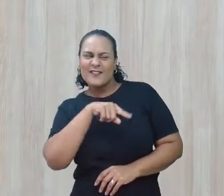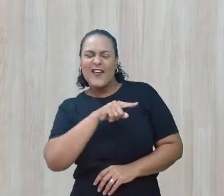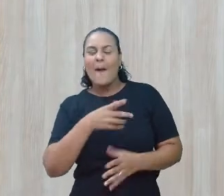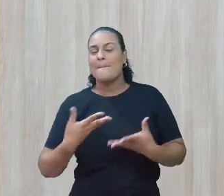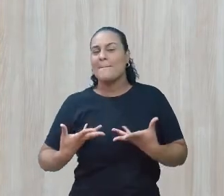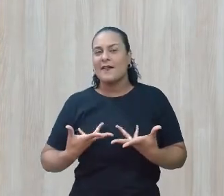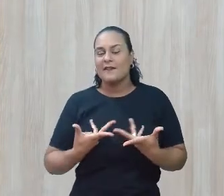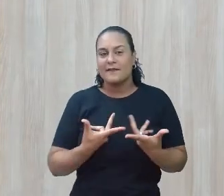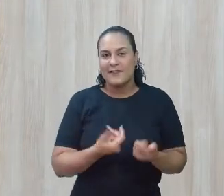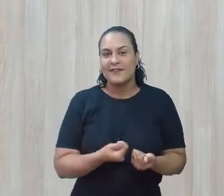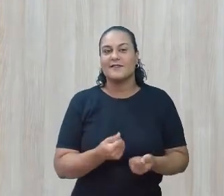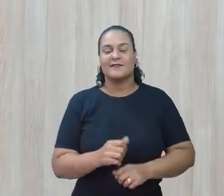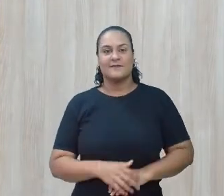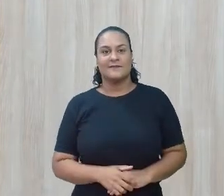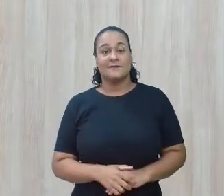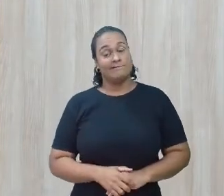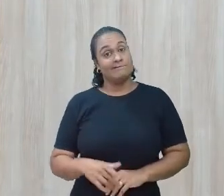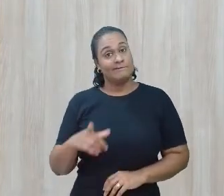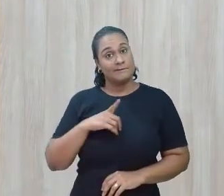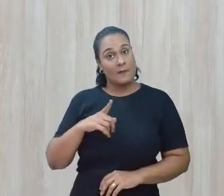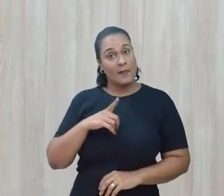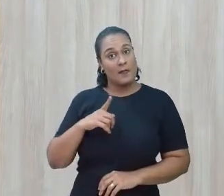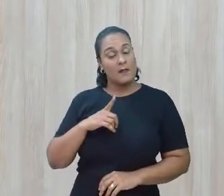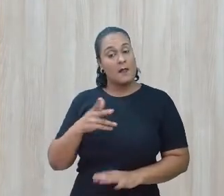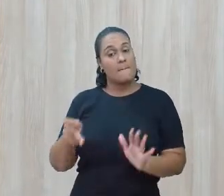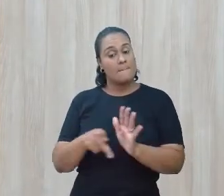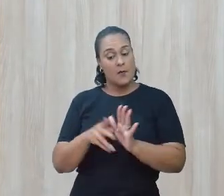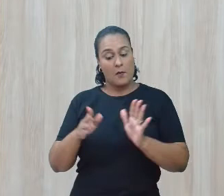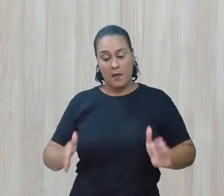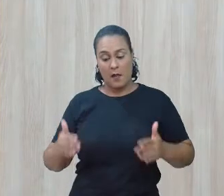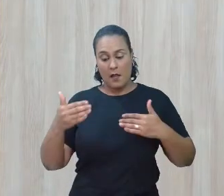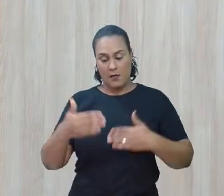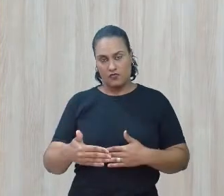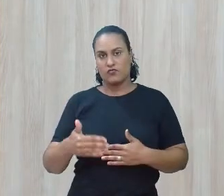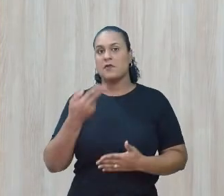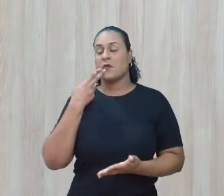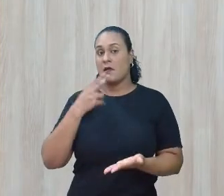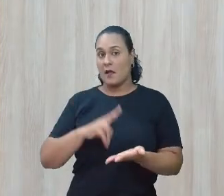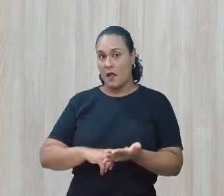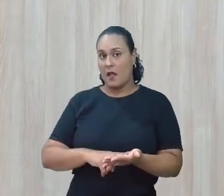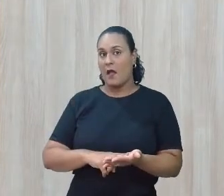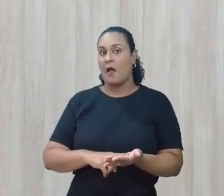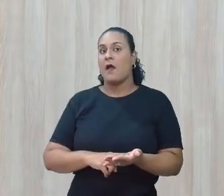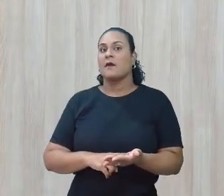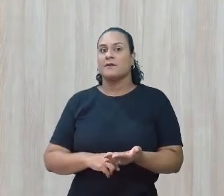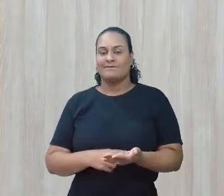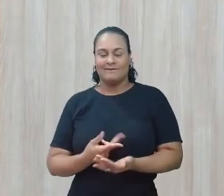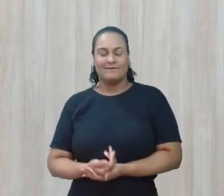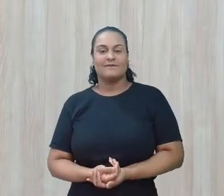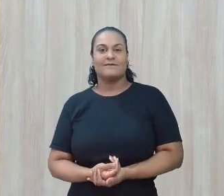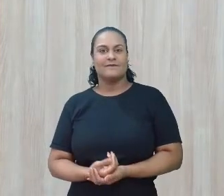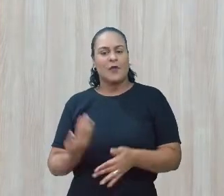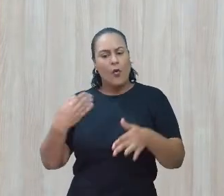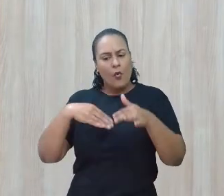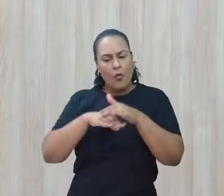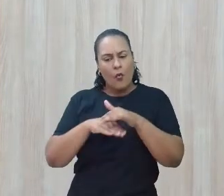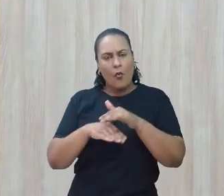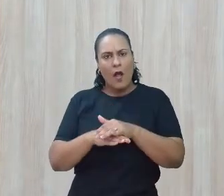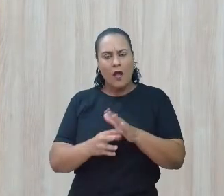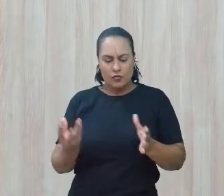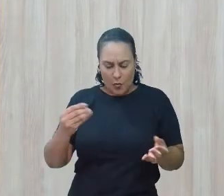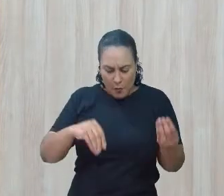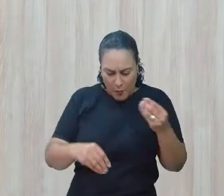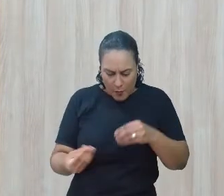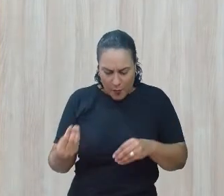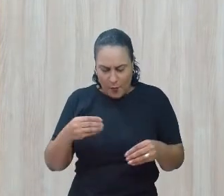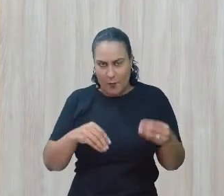sempre um bom caminho. Eu também tenho a minha própria caixinha de cartas e cartões, e eu guardo coisas assim, de muito,